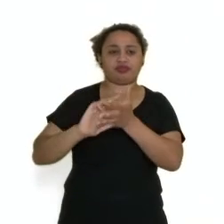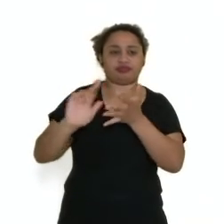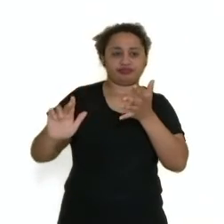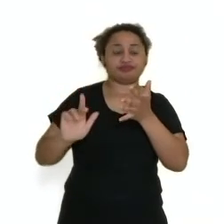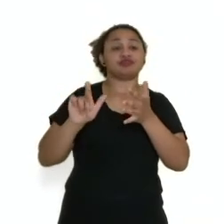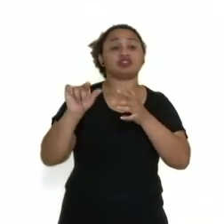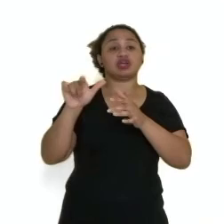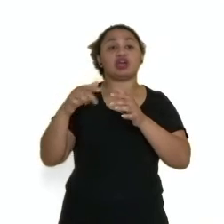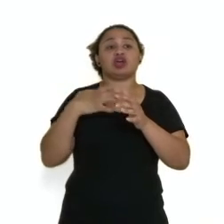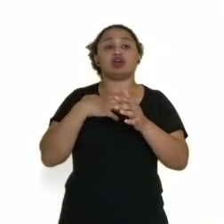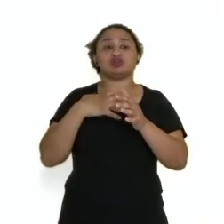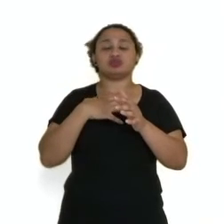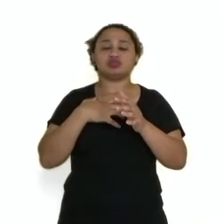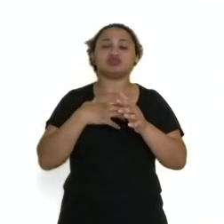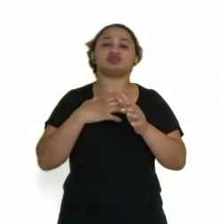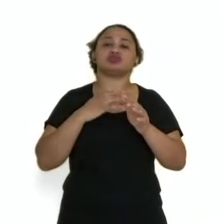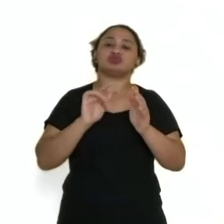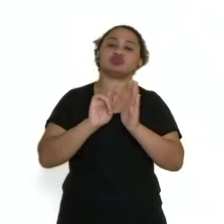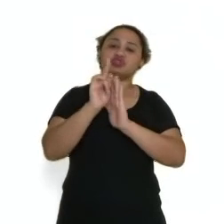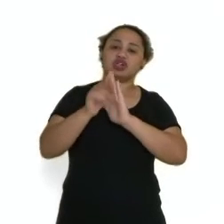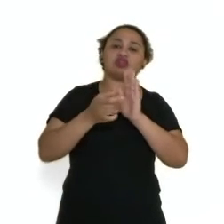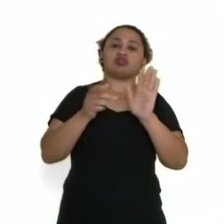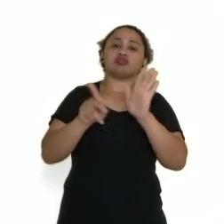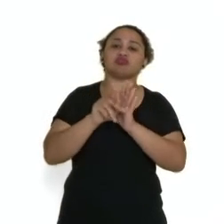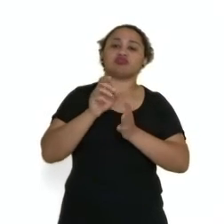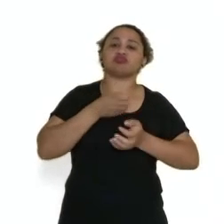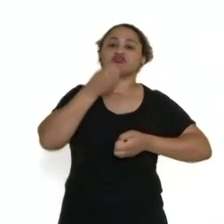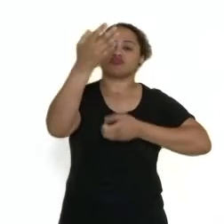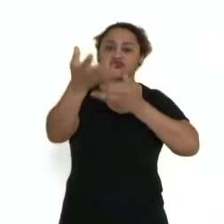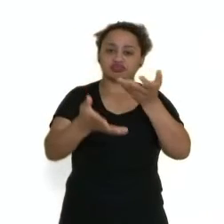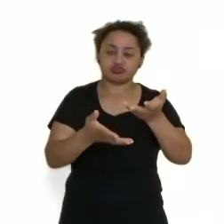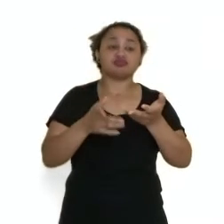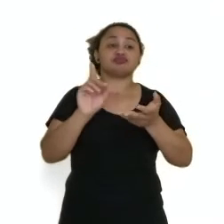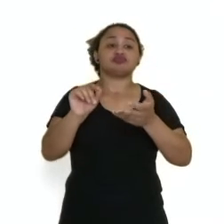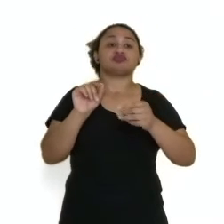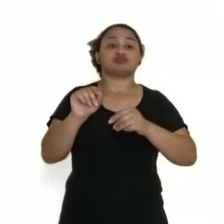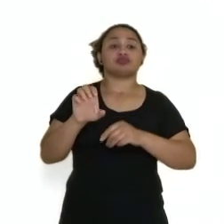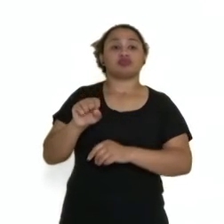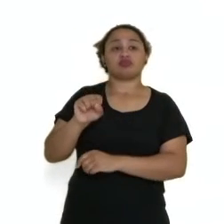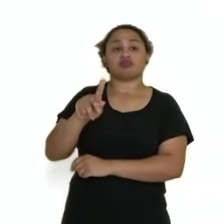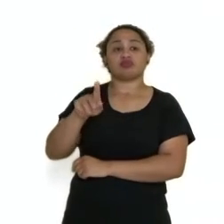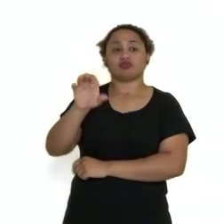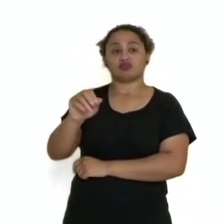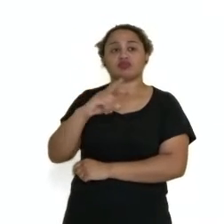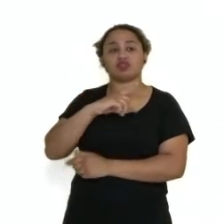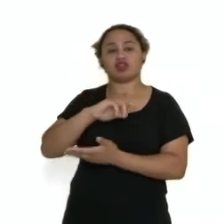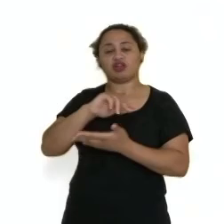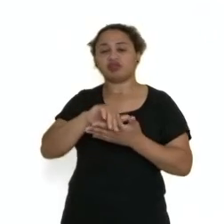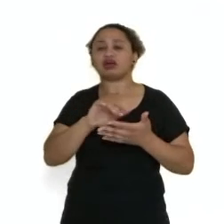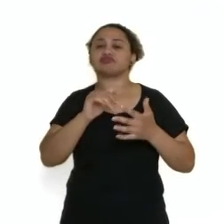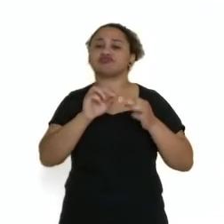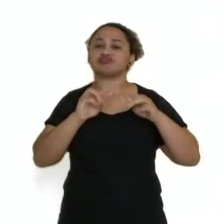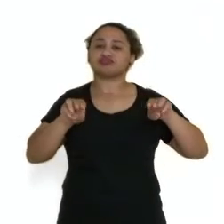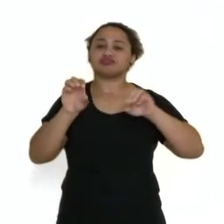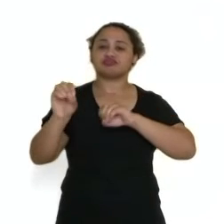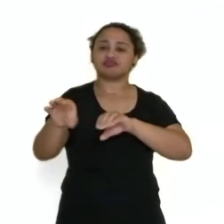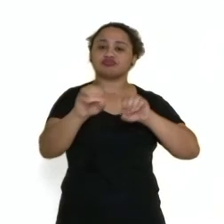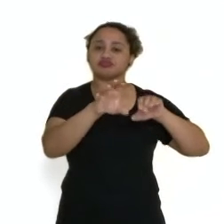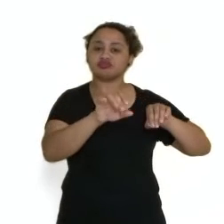ao gênero oral. As fábulas de Êxopo, por exemplo, são repletas de mensagens que